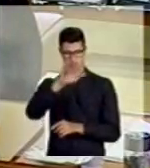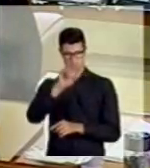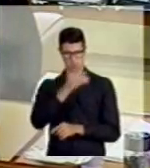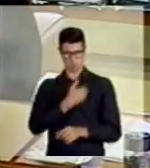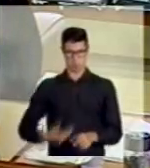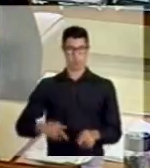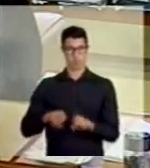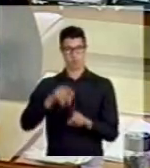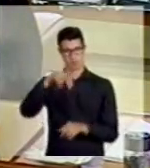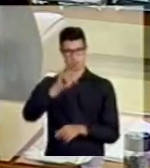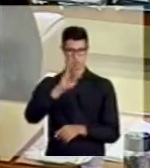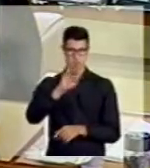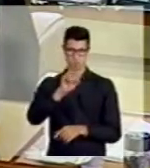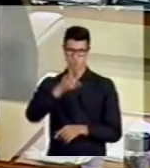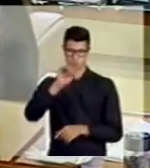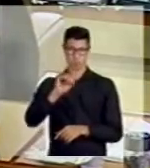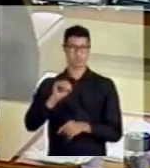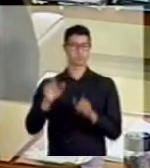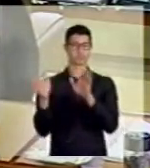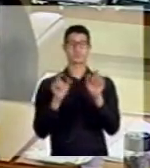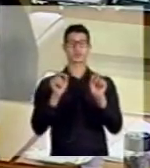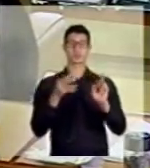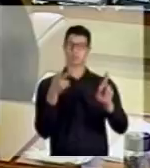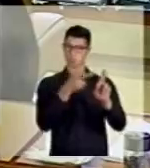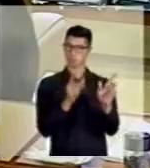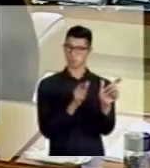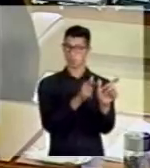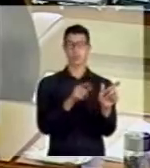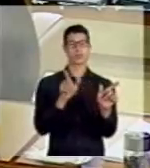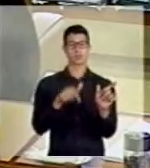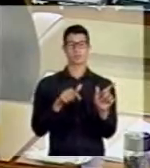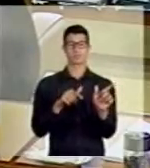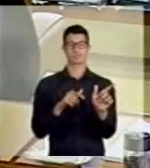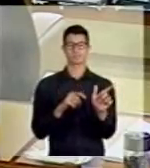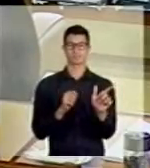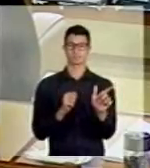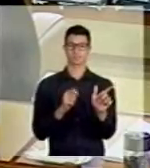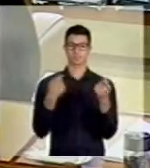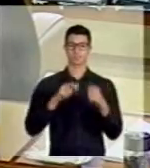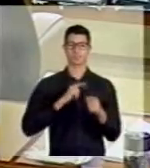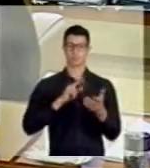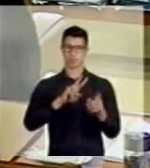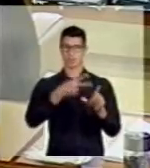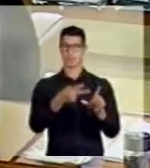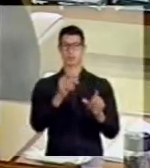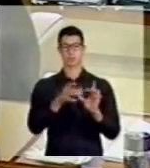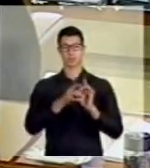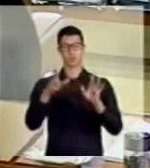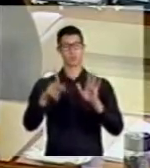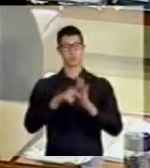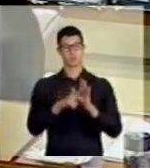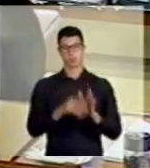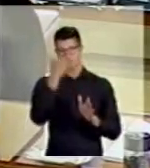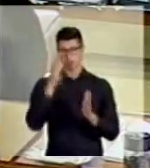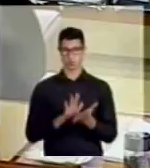A pretensão do autor, em síntese, consiste em que o referido dispositivo seja interpretado como autorização para que o